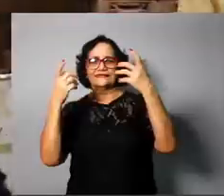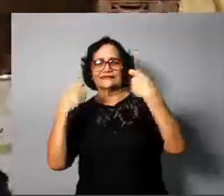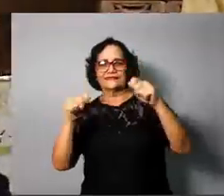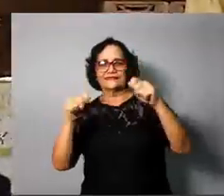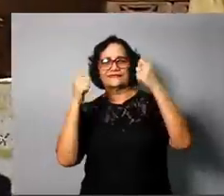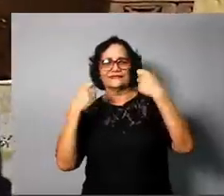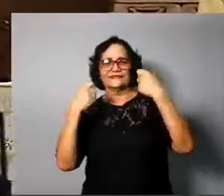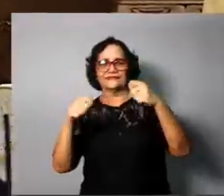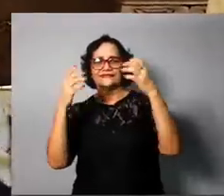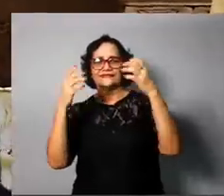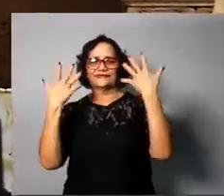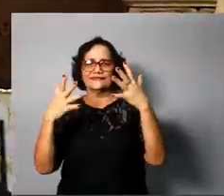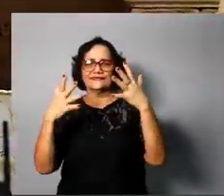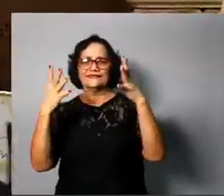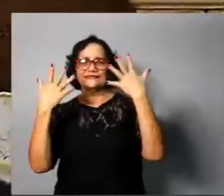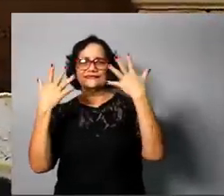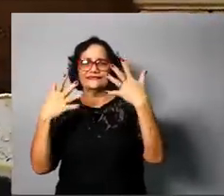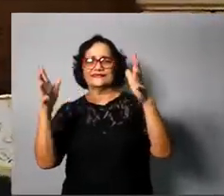aleluia,